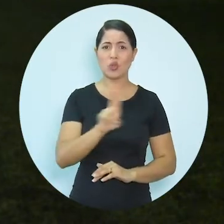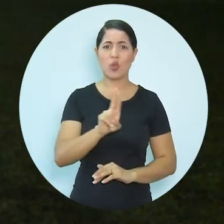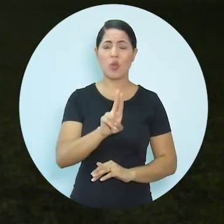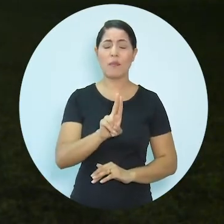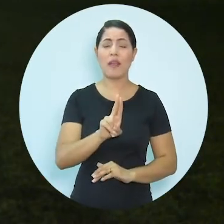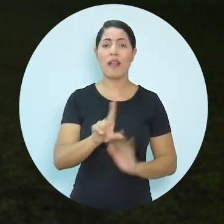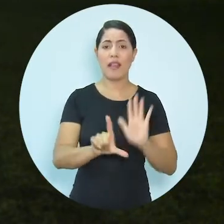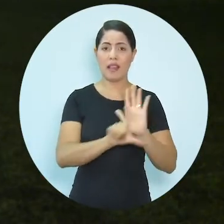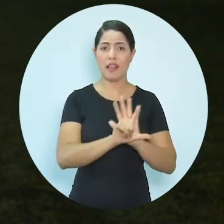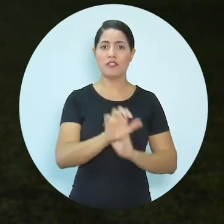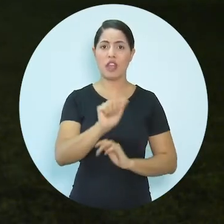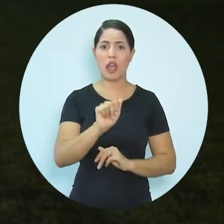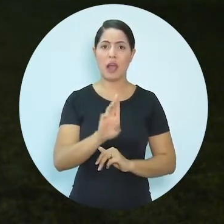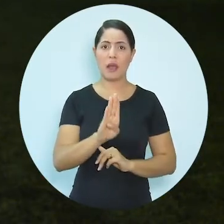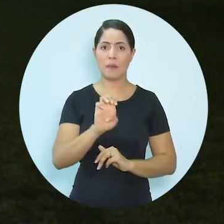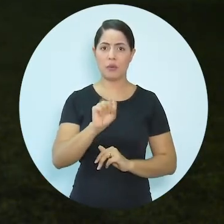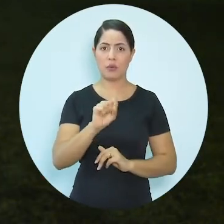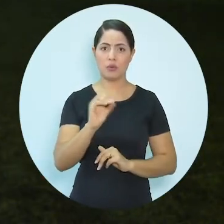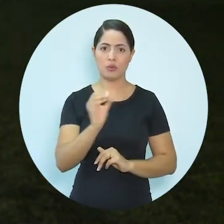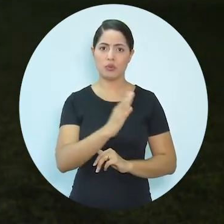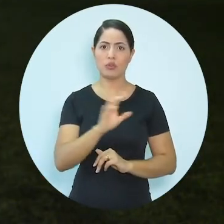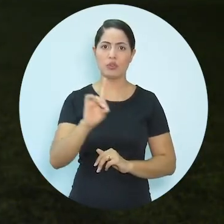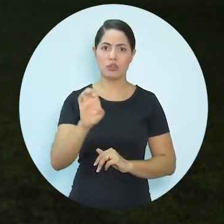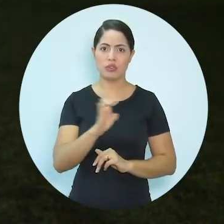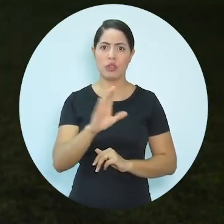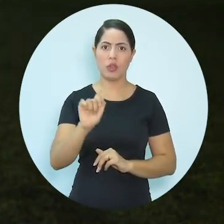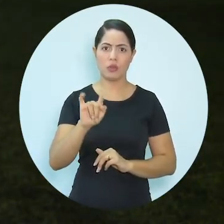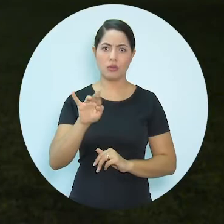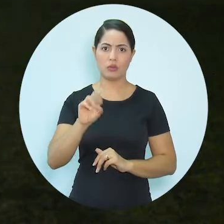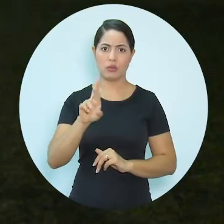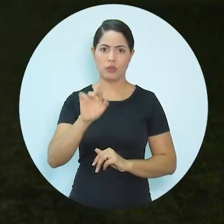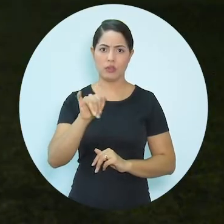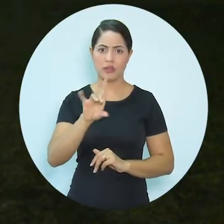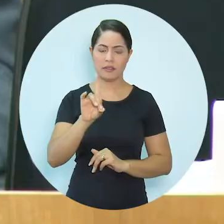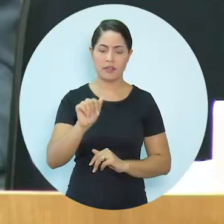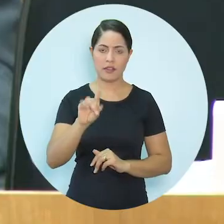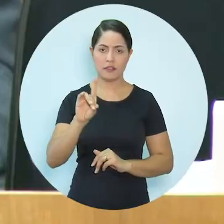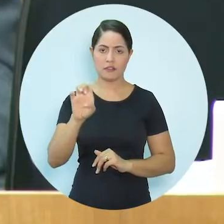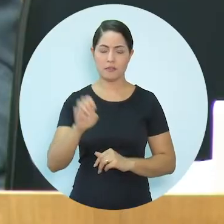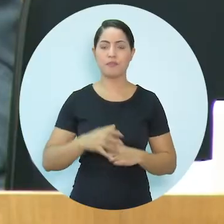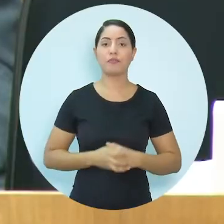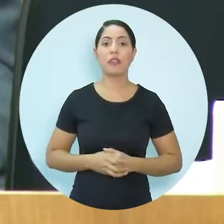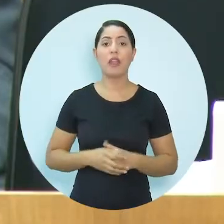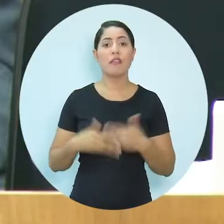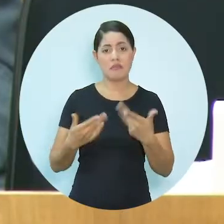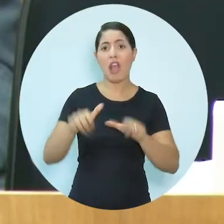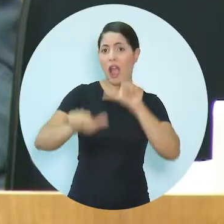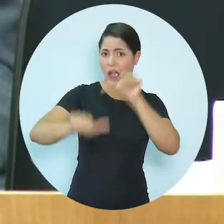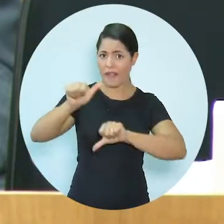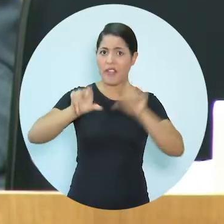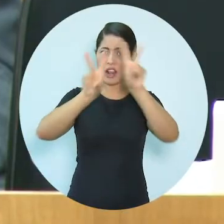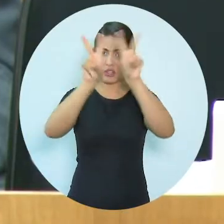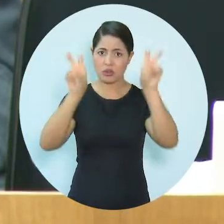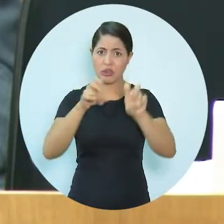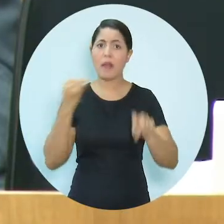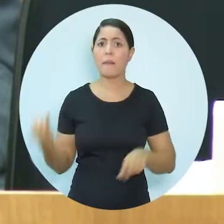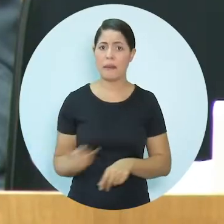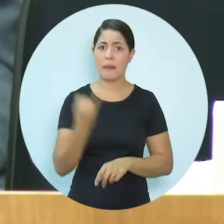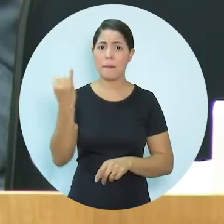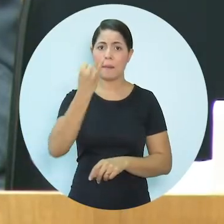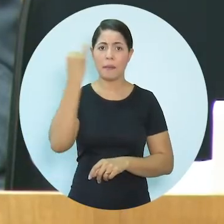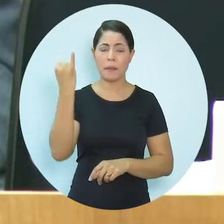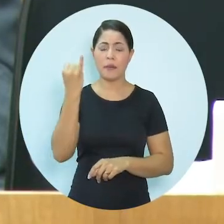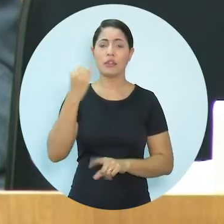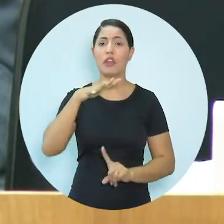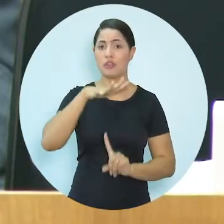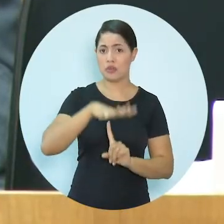foi formulada para ser entregue à Câmara dos Deputados e ao Senado. A análise do tema ficou a cargo do conselheiro